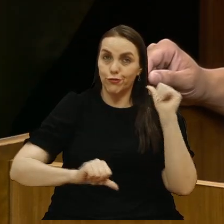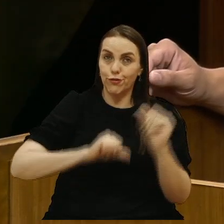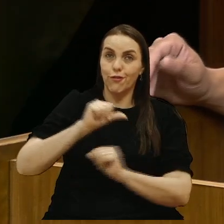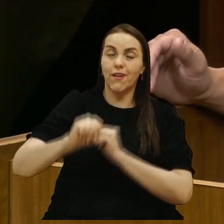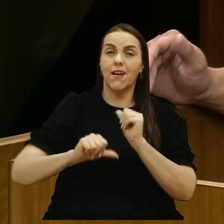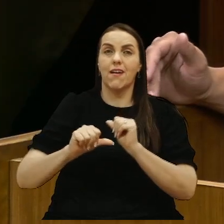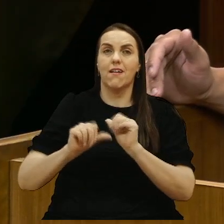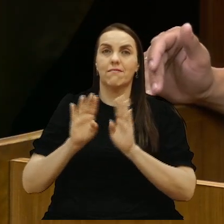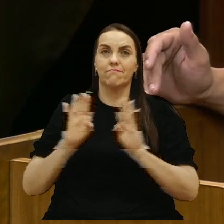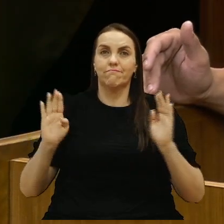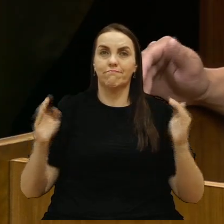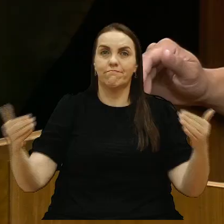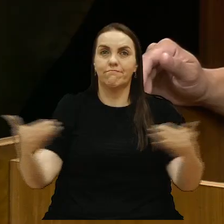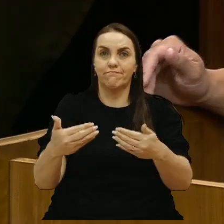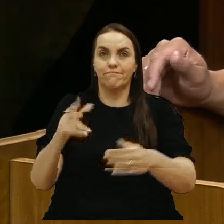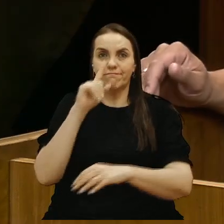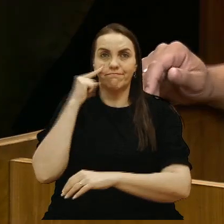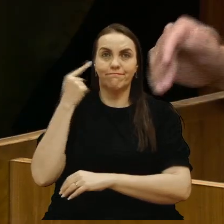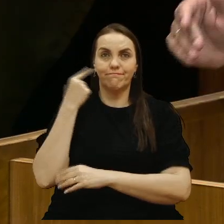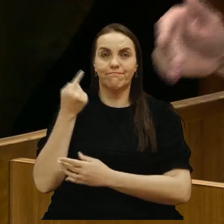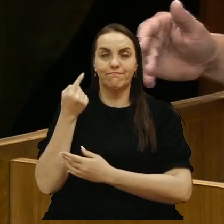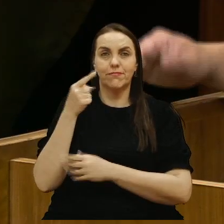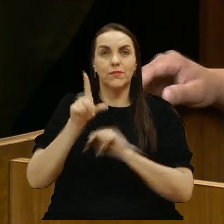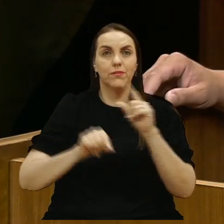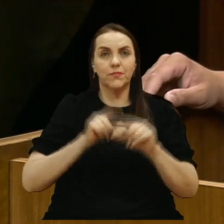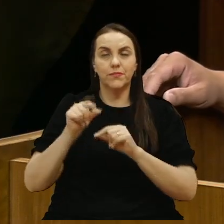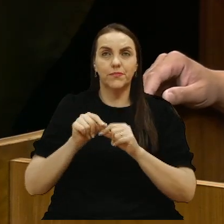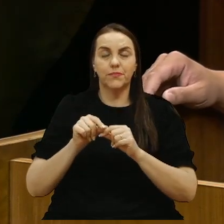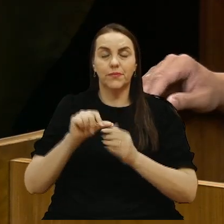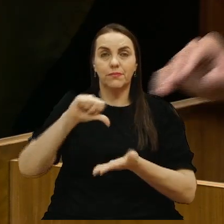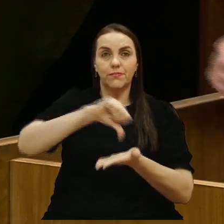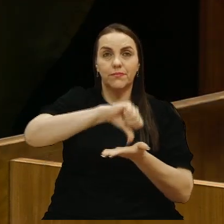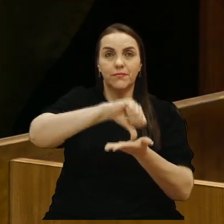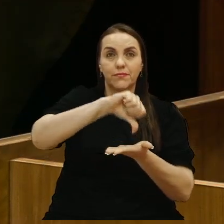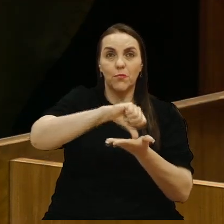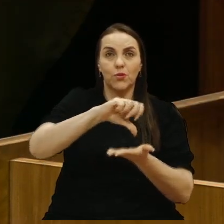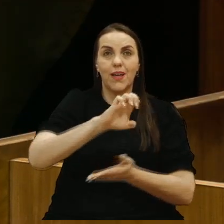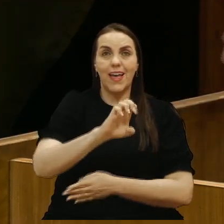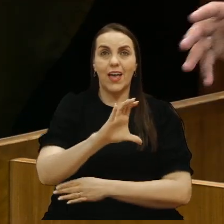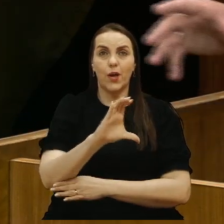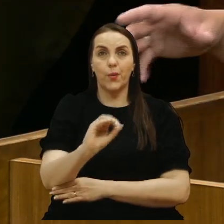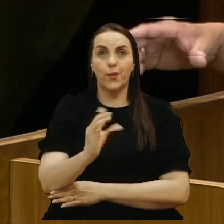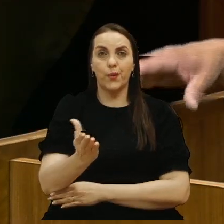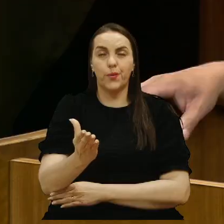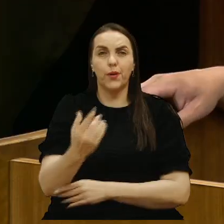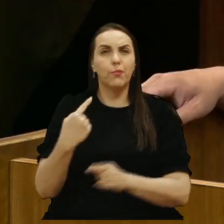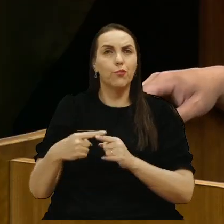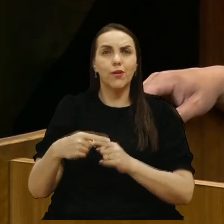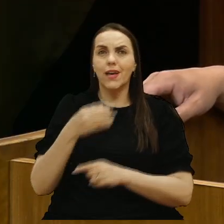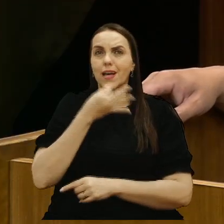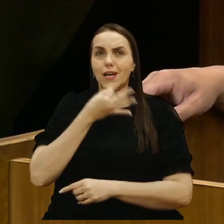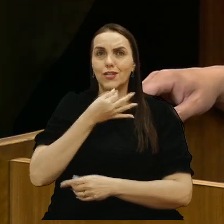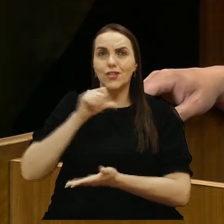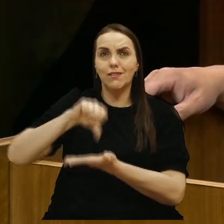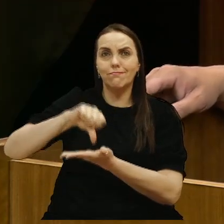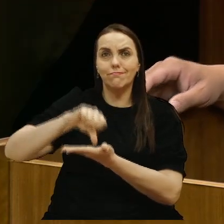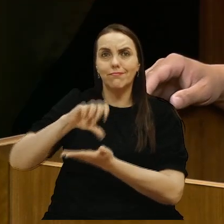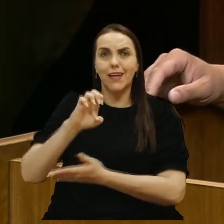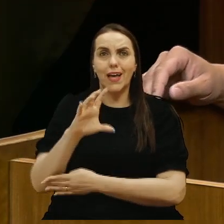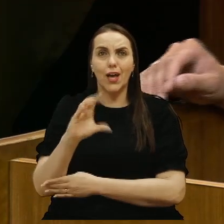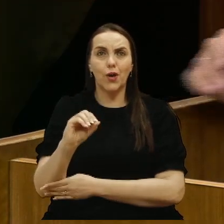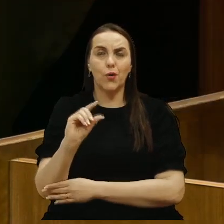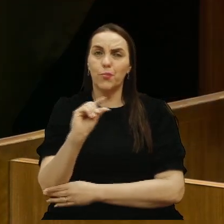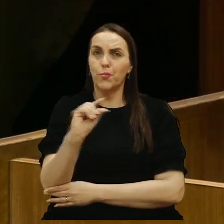container. Vamos pensar em alternativas de novos ecopontos. Por que Caxias tem tão poucos ecopontos?